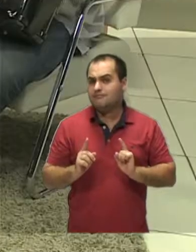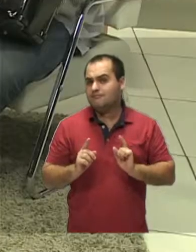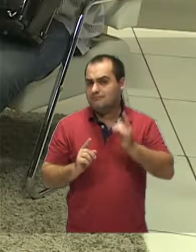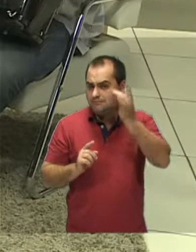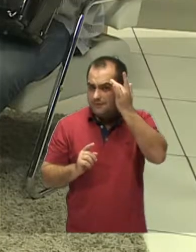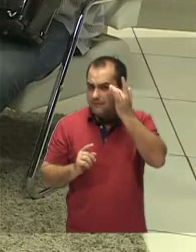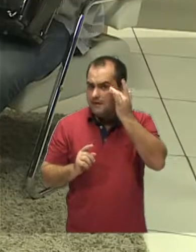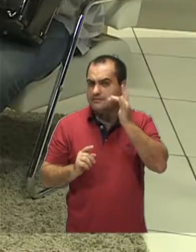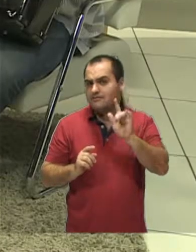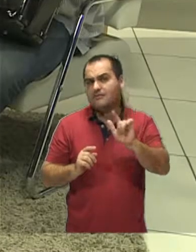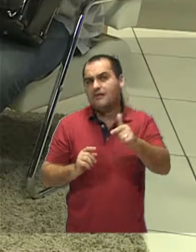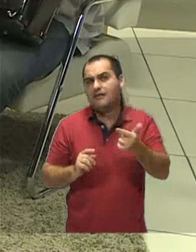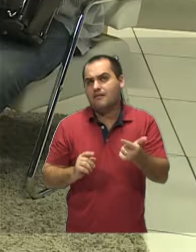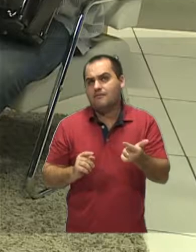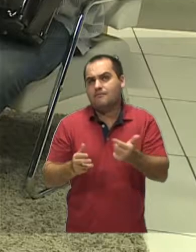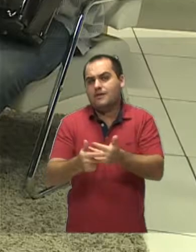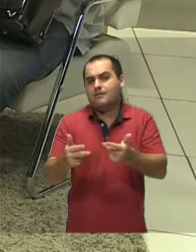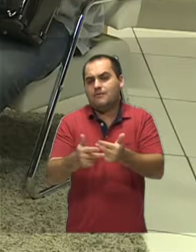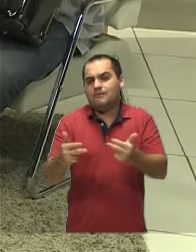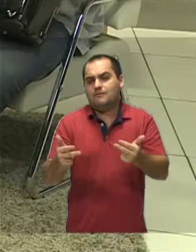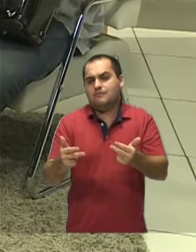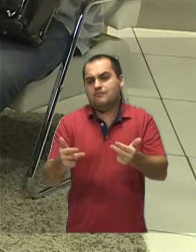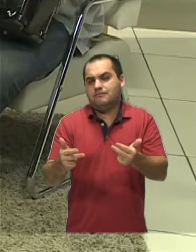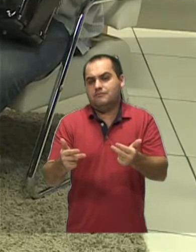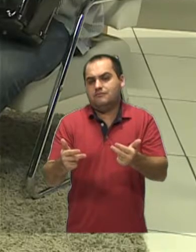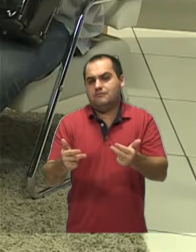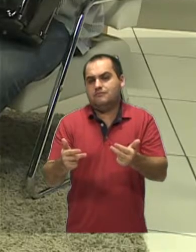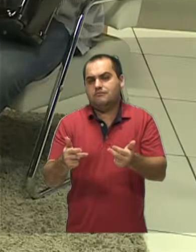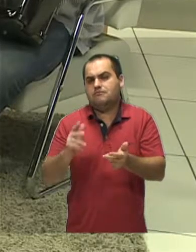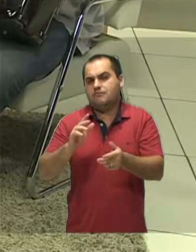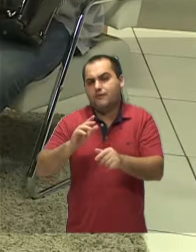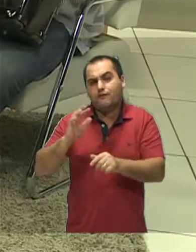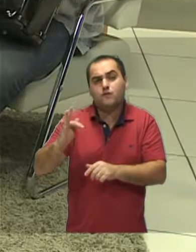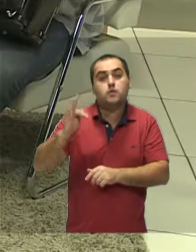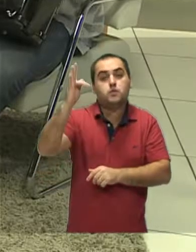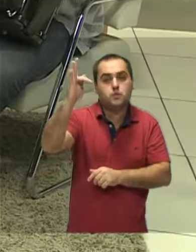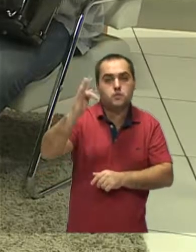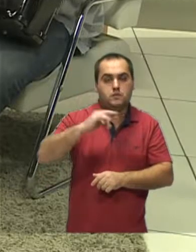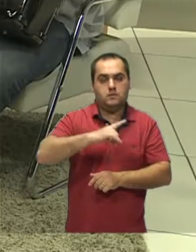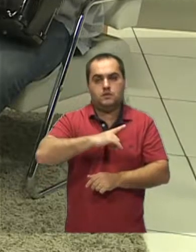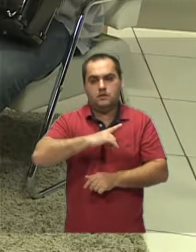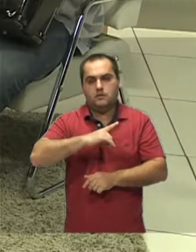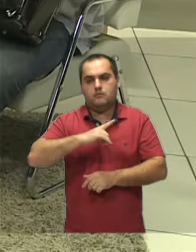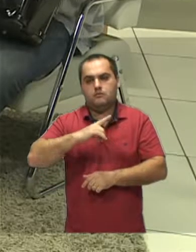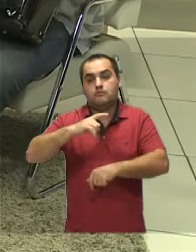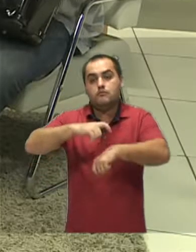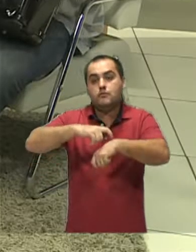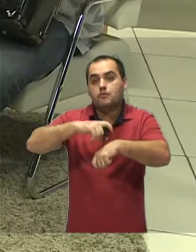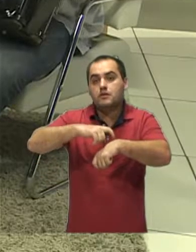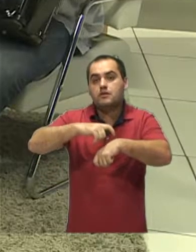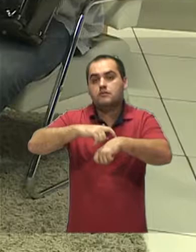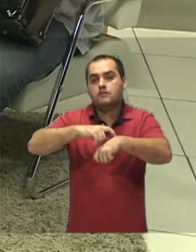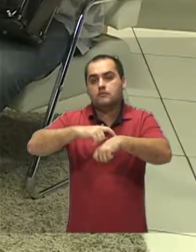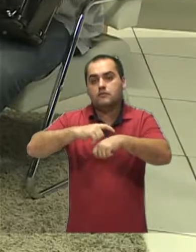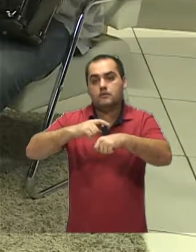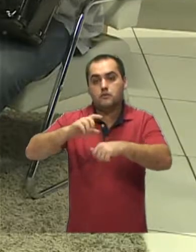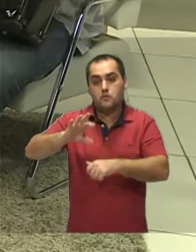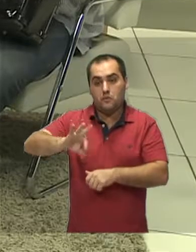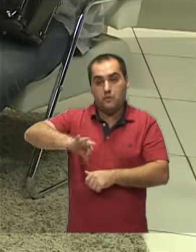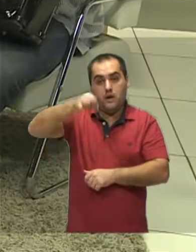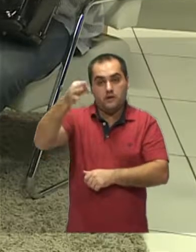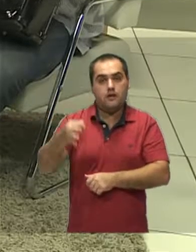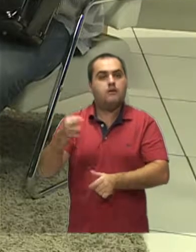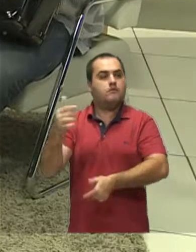que ela deve vir mais para o futuro, a partir do momento que a gente mantém a qualidade do